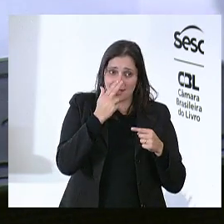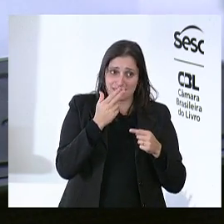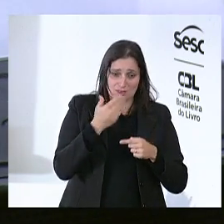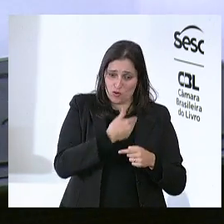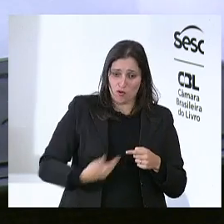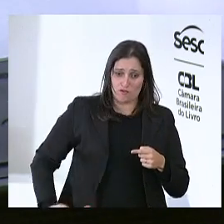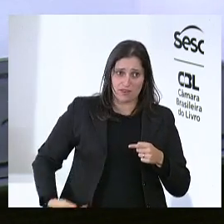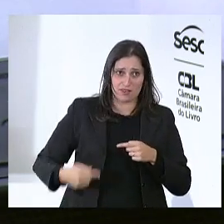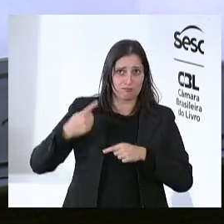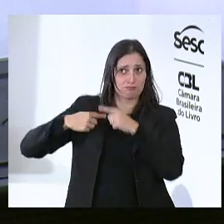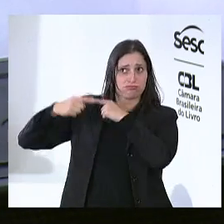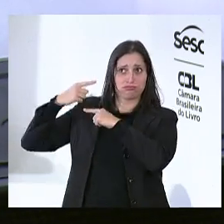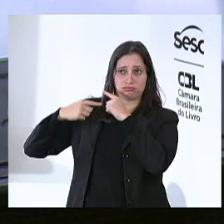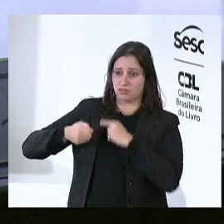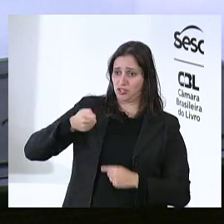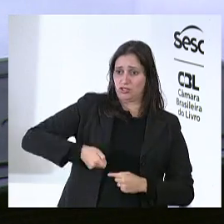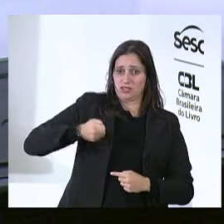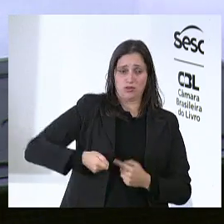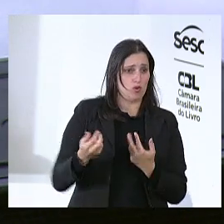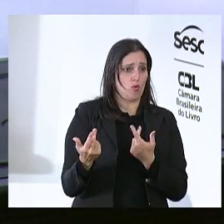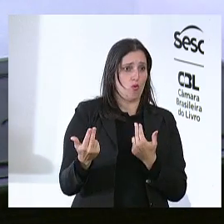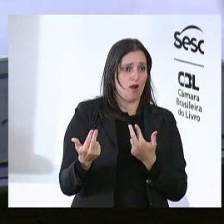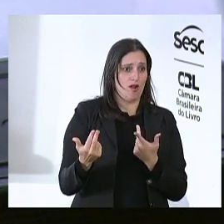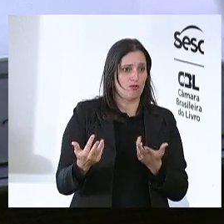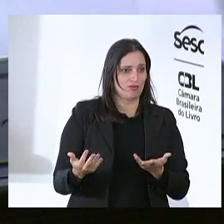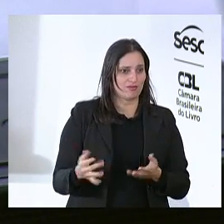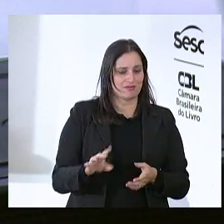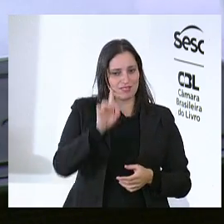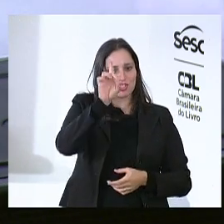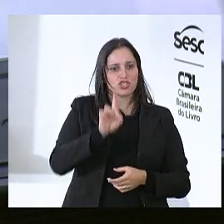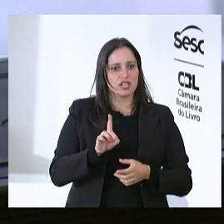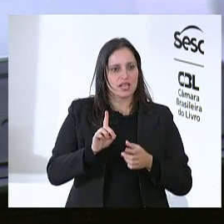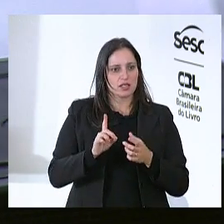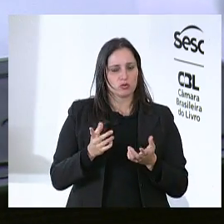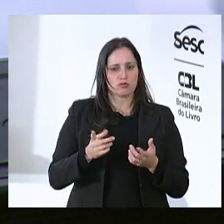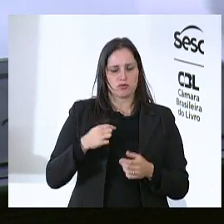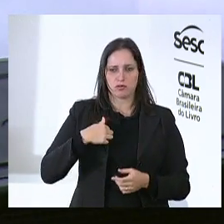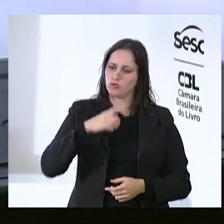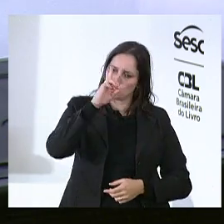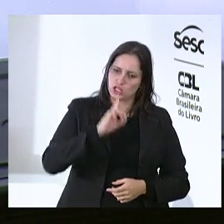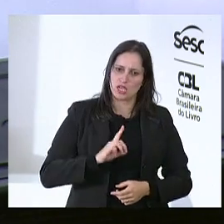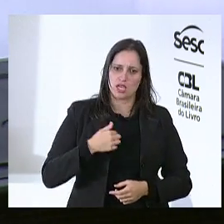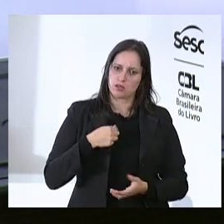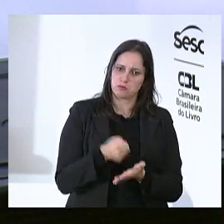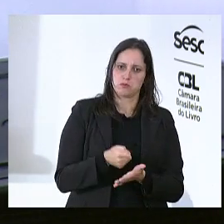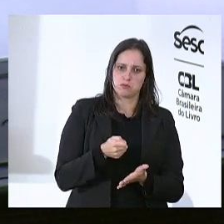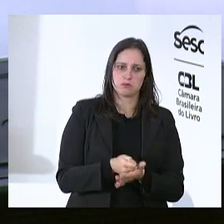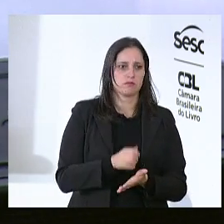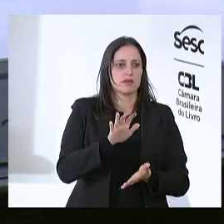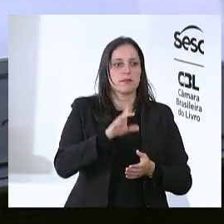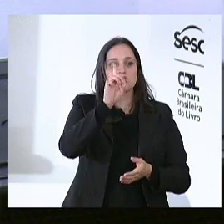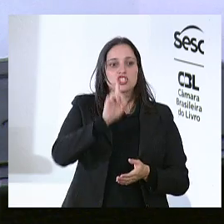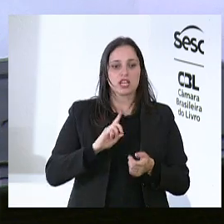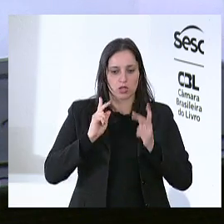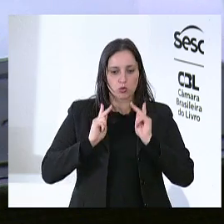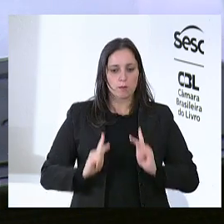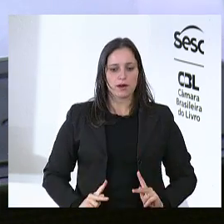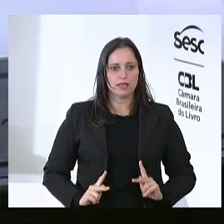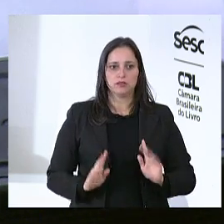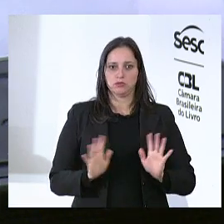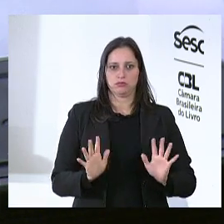Fala em direitos, mas direitos humanos não pode. Como? Tem algum problema aí. Tem uma esquizofrenia nacional que precisa resolver. Né?